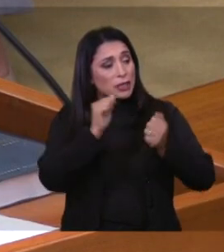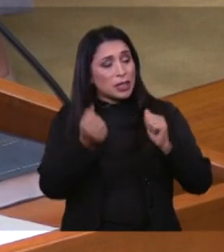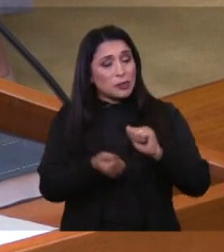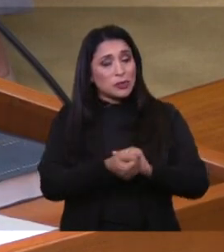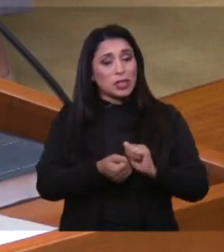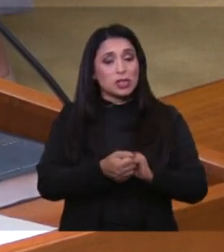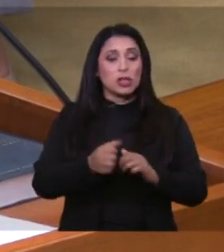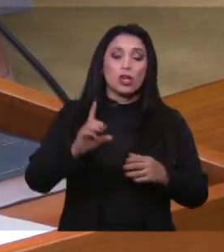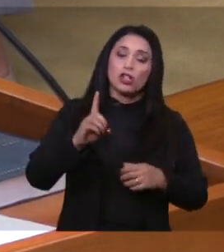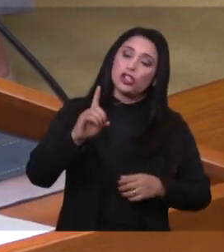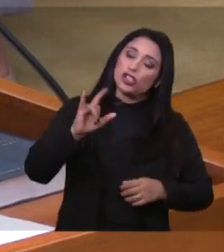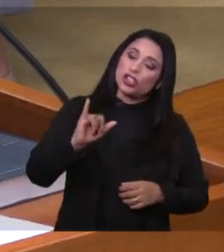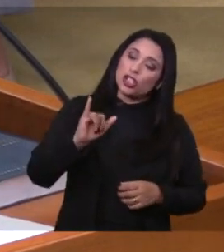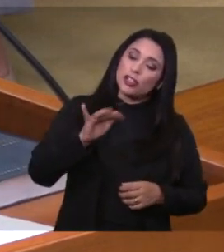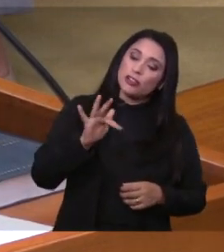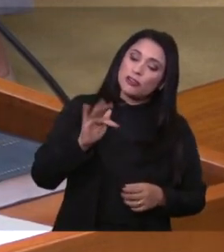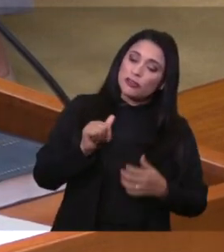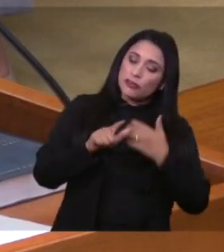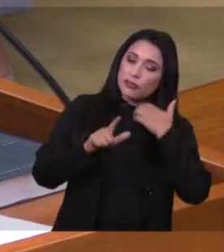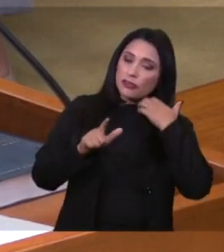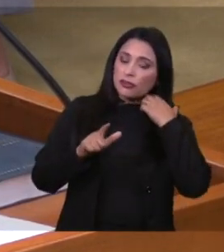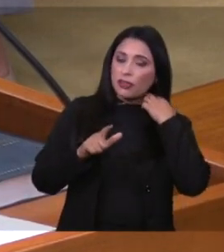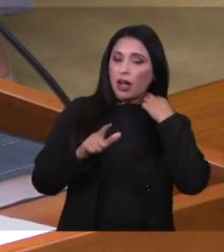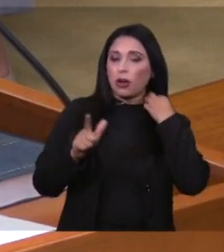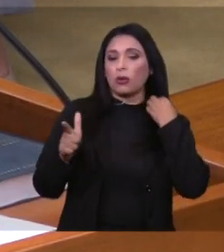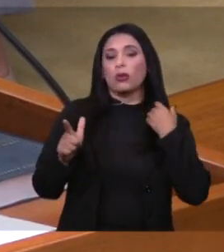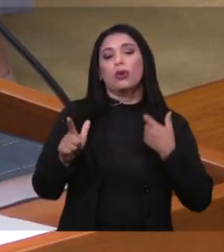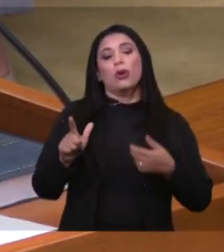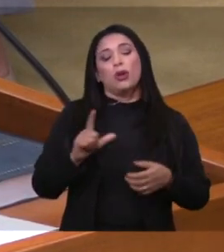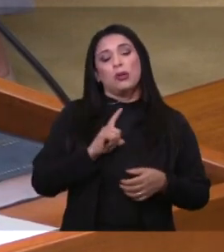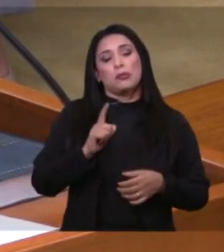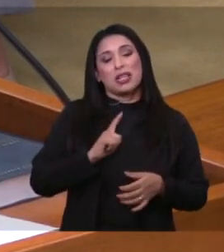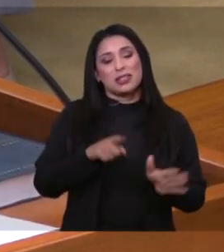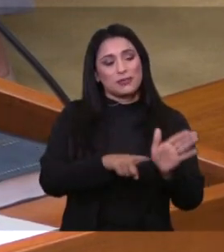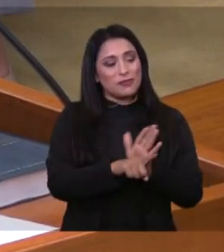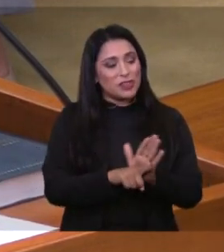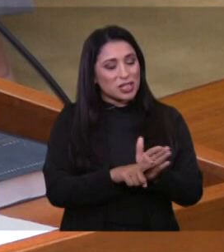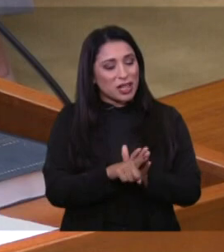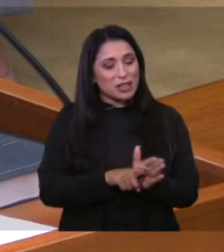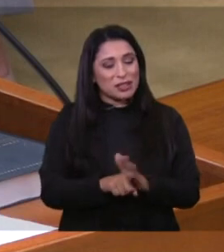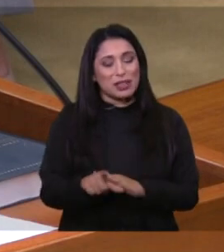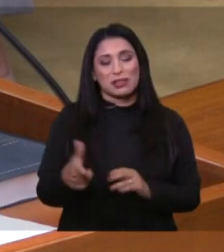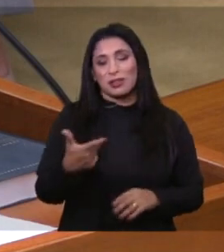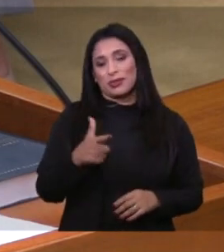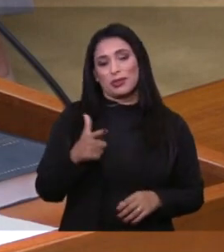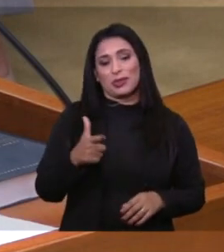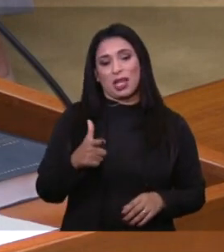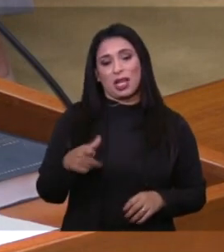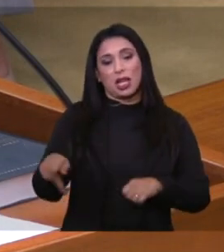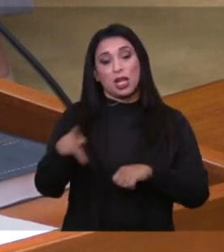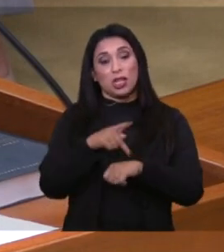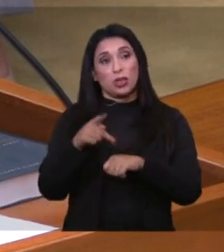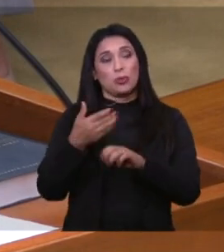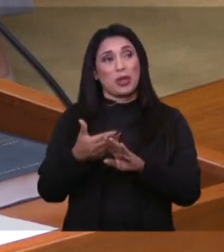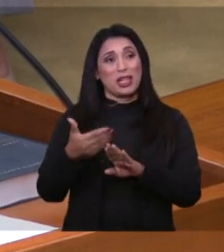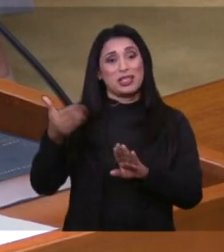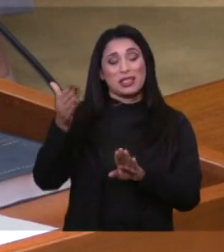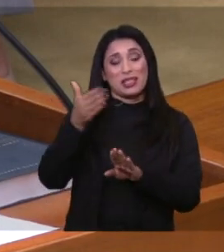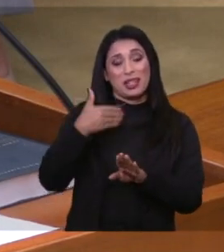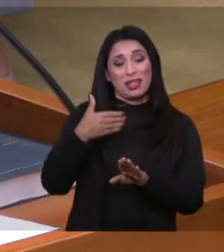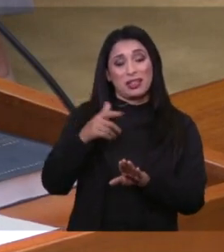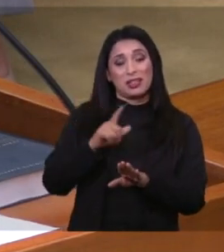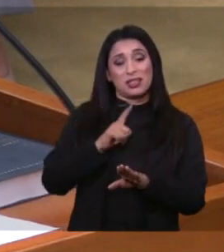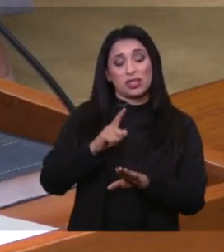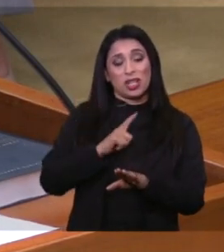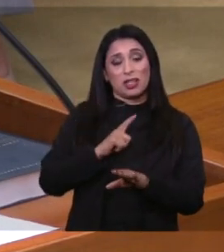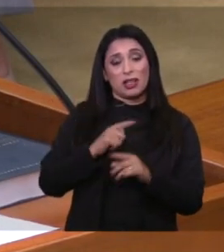do DIFAL. Mas não há Estado fiscal num país em que antes haja o